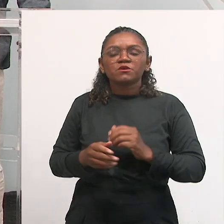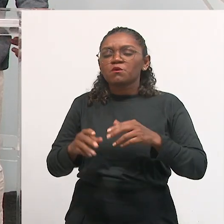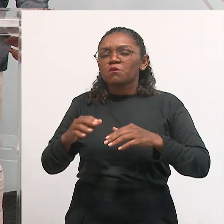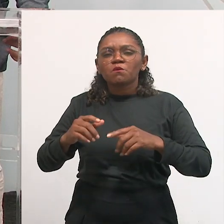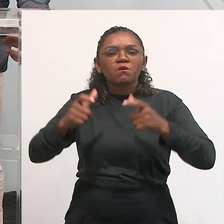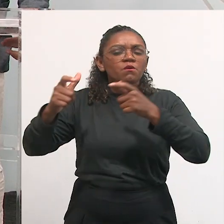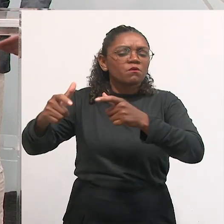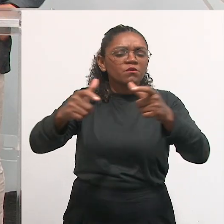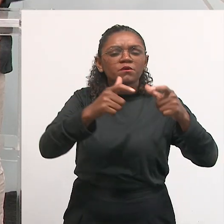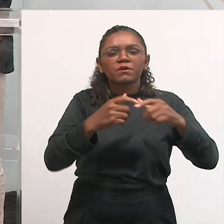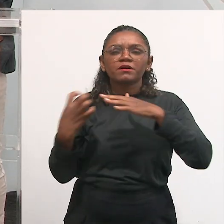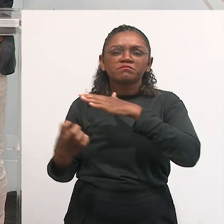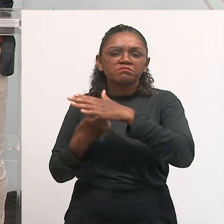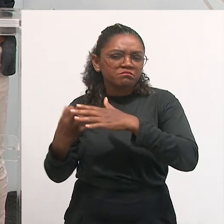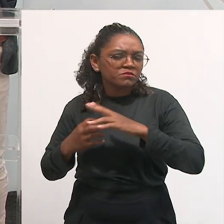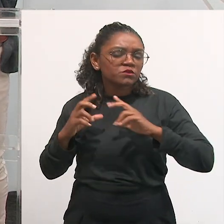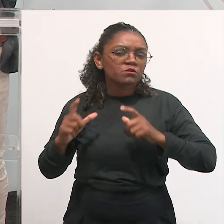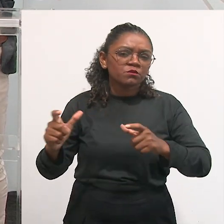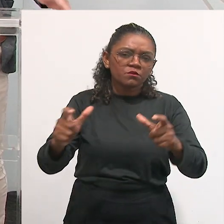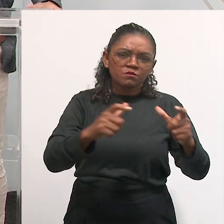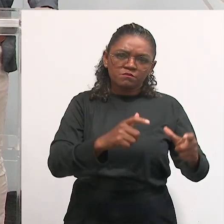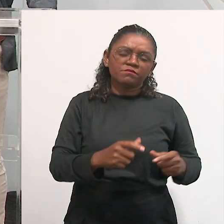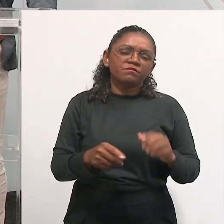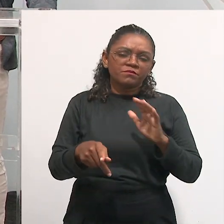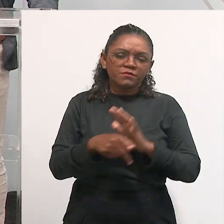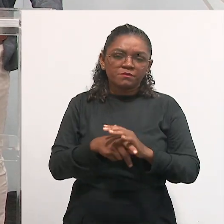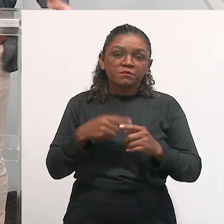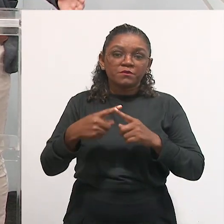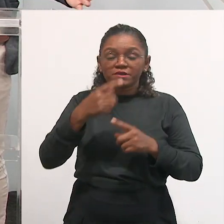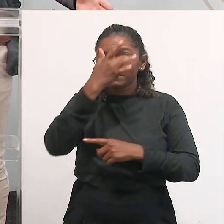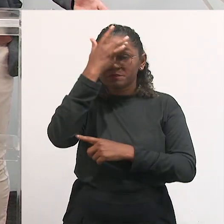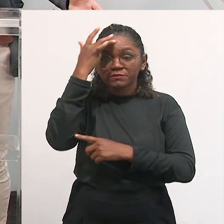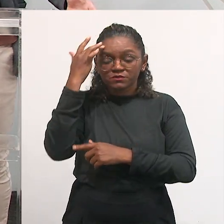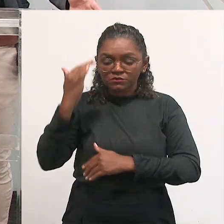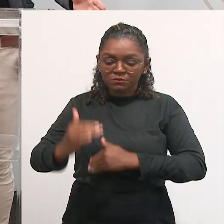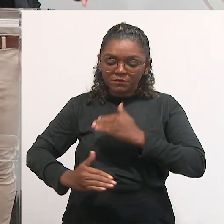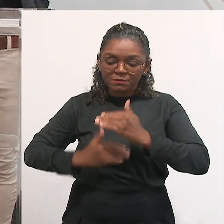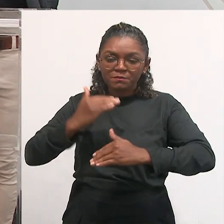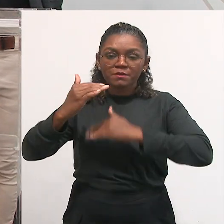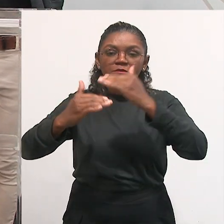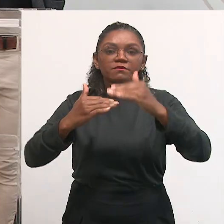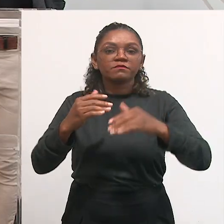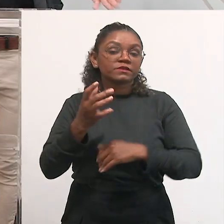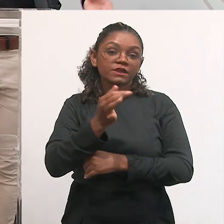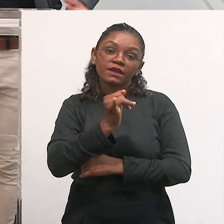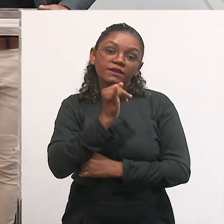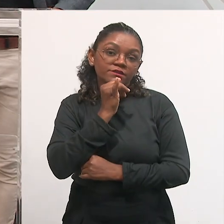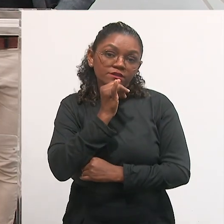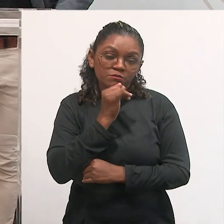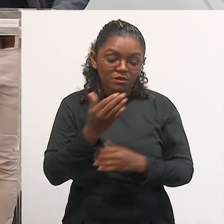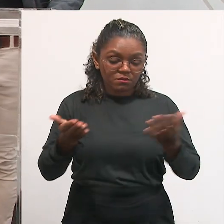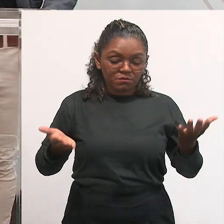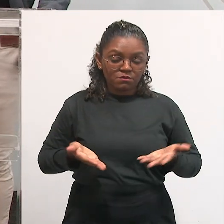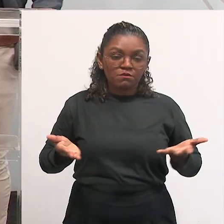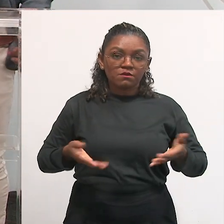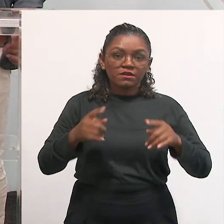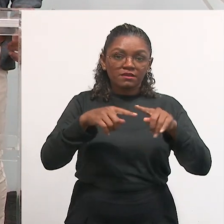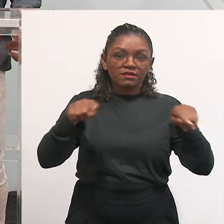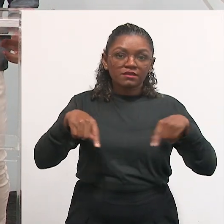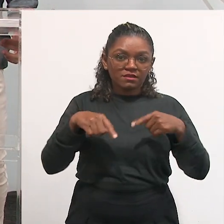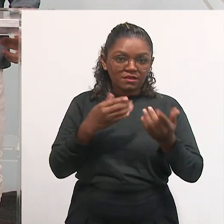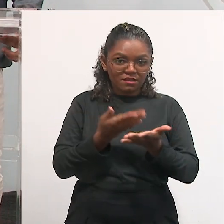são as pessoas que fazem o processo acontecer. Estamos aqui gravando essa aula, né, no mínimo aqui 8